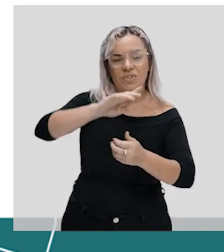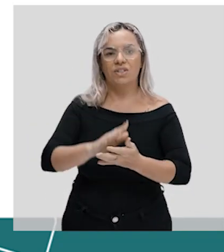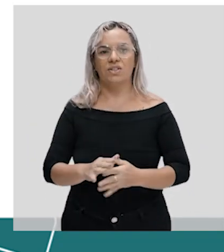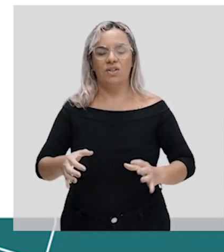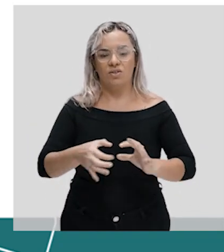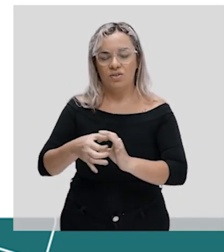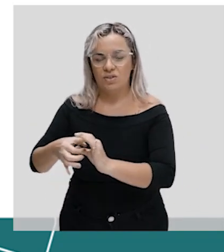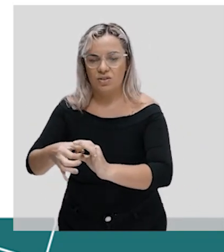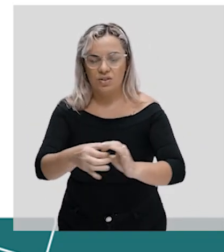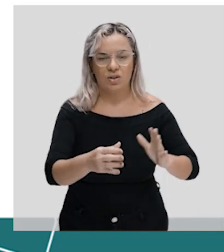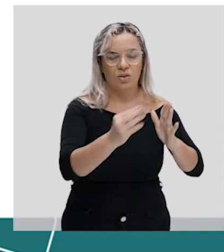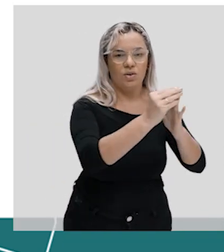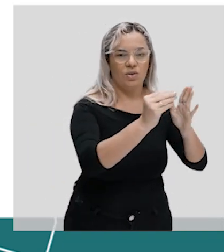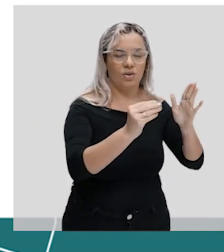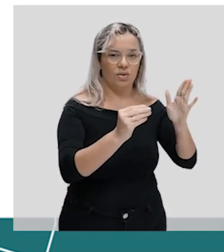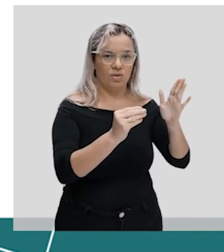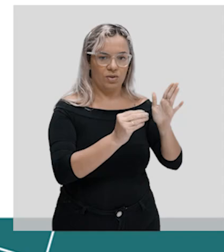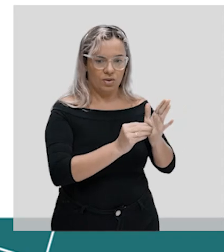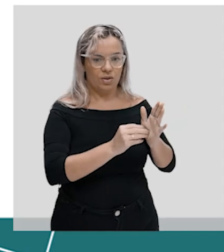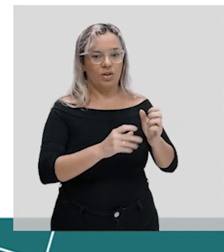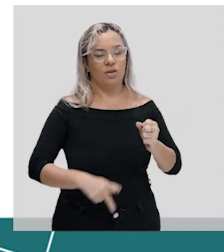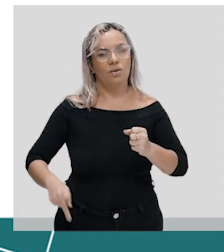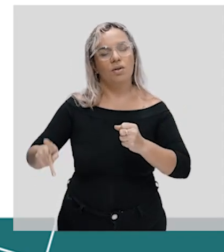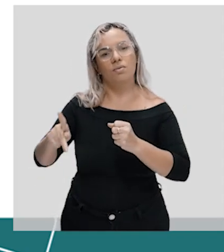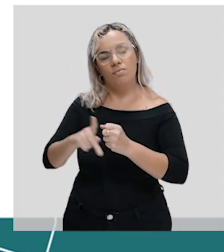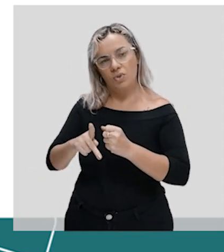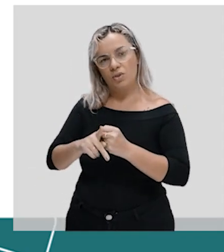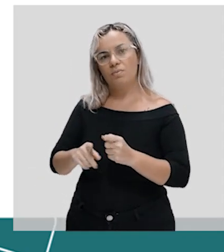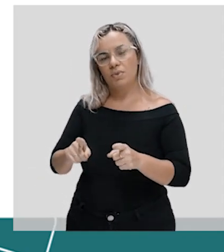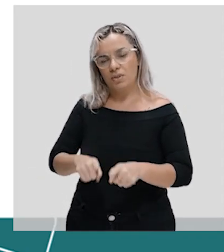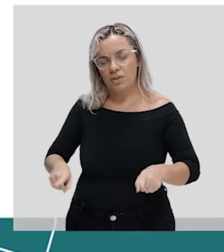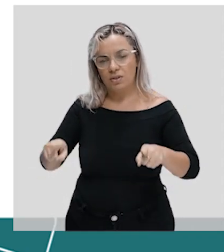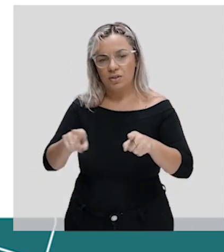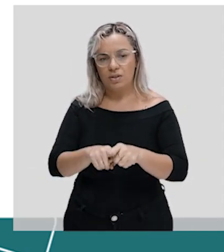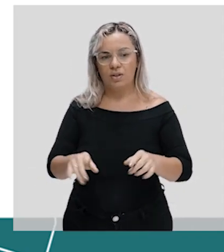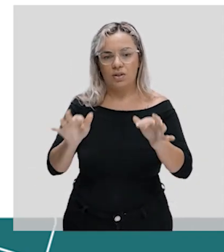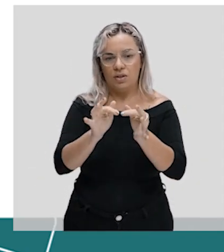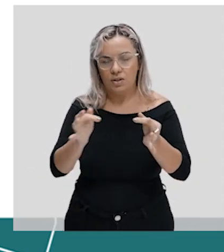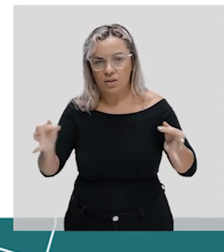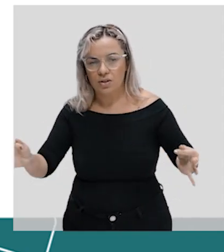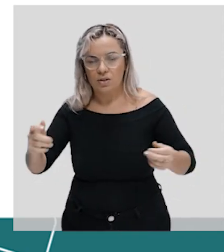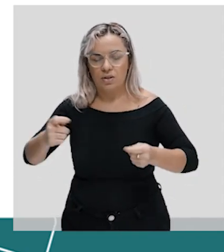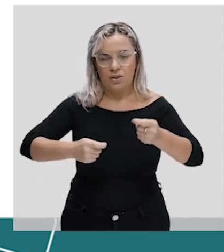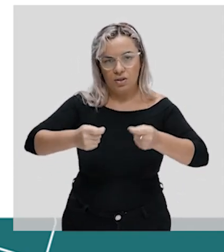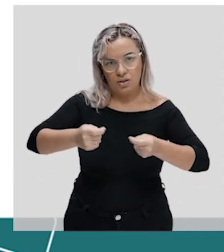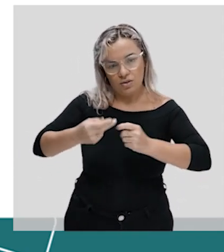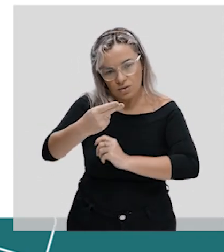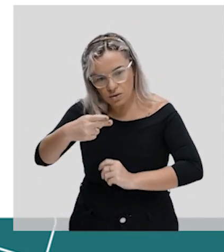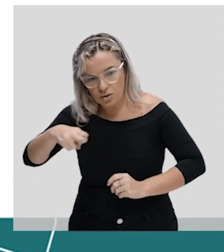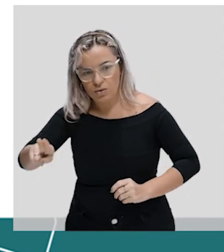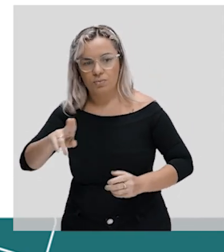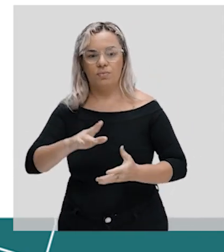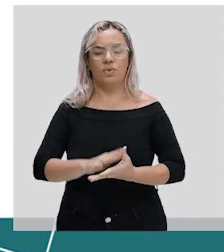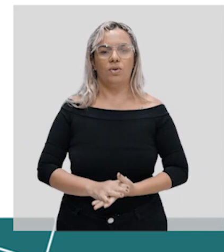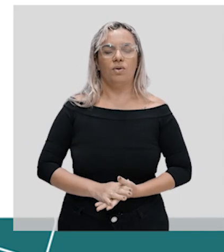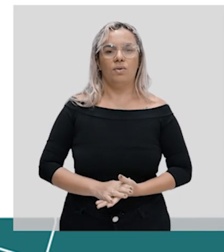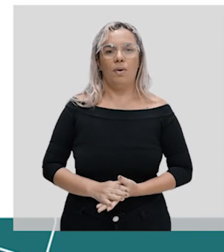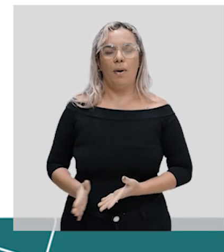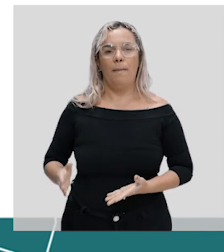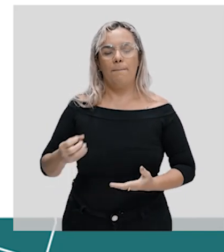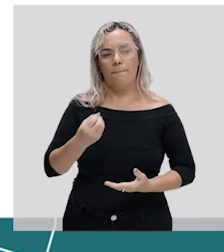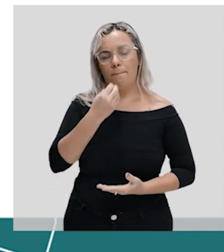dá para você descontextualizar determinados assuntos. Vamos falar de sintaxe e, essencialmente, hoje de regência, tá bom? Então,